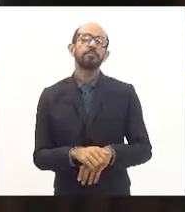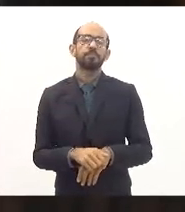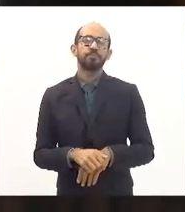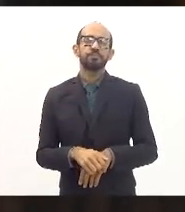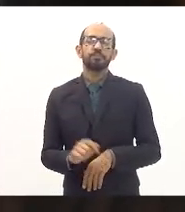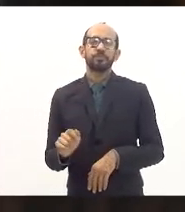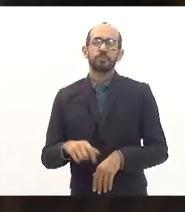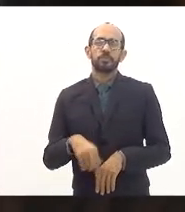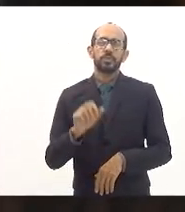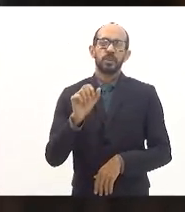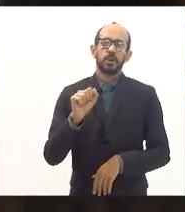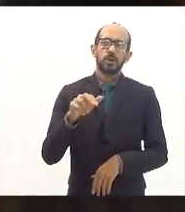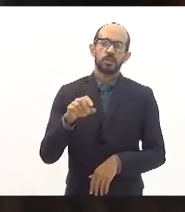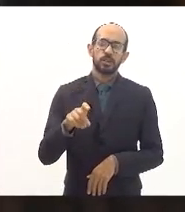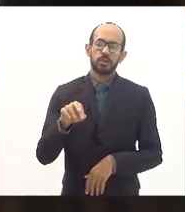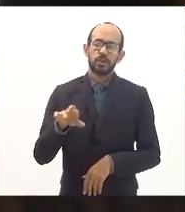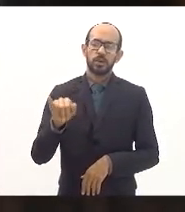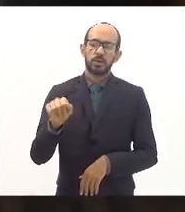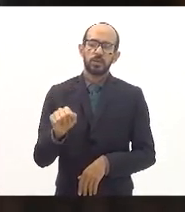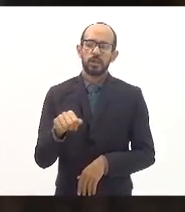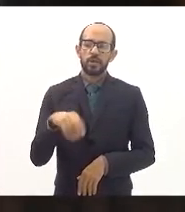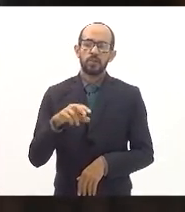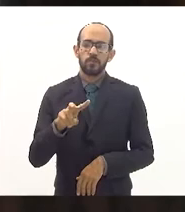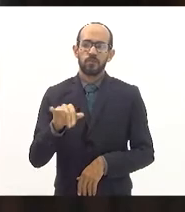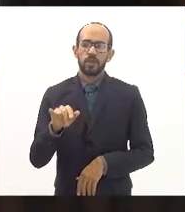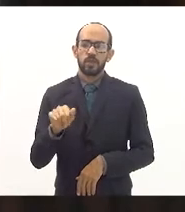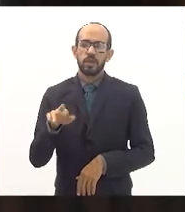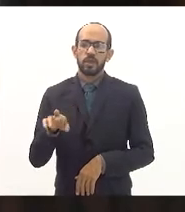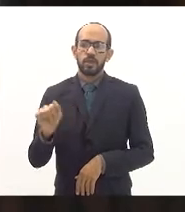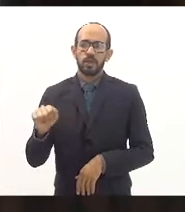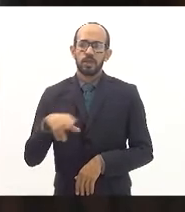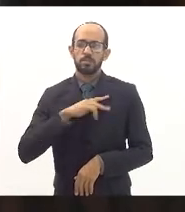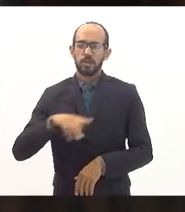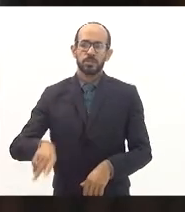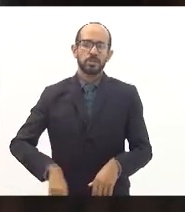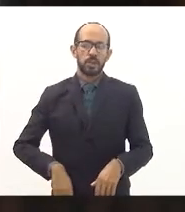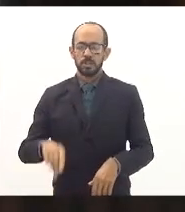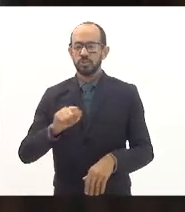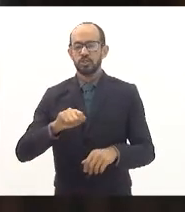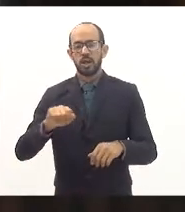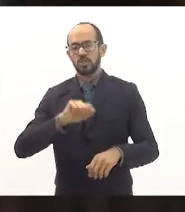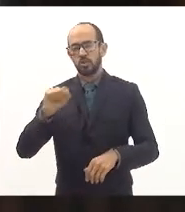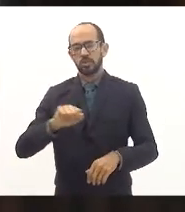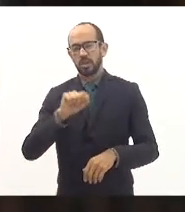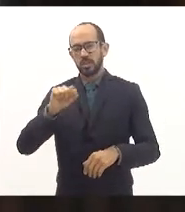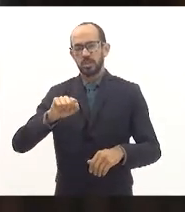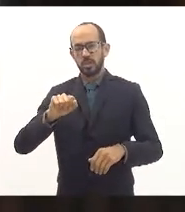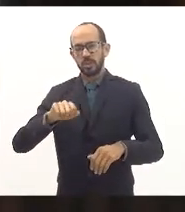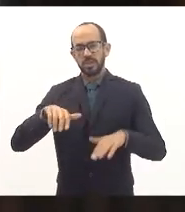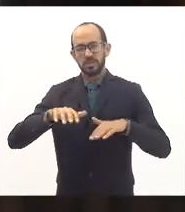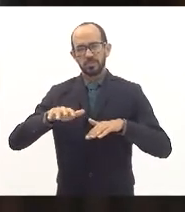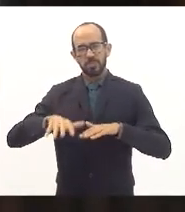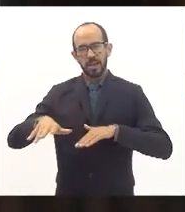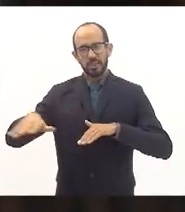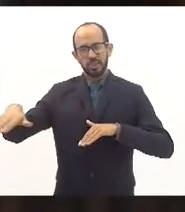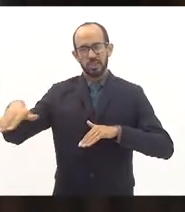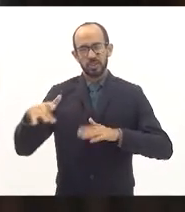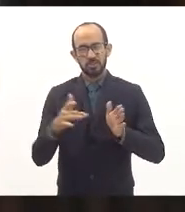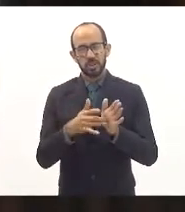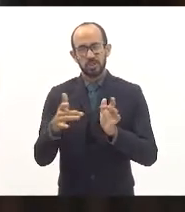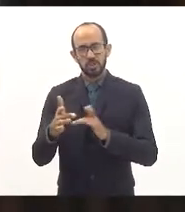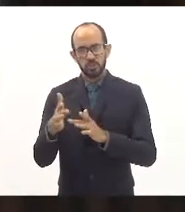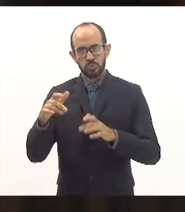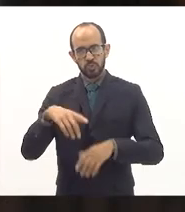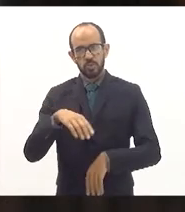Brizola, Andréia Vieira, nossa presidente da Associação das Marchinhas para Jesus, Brizola Neto,